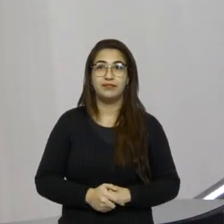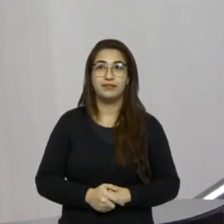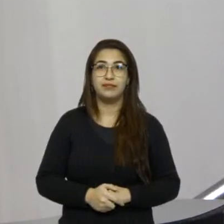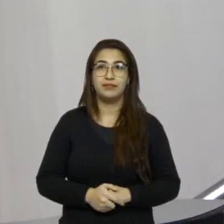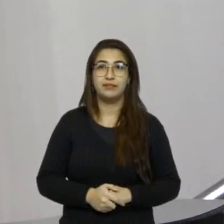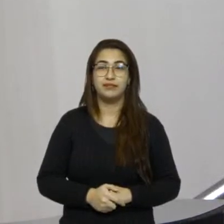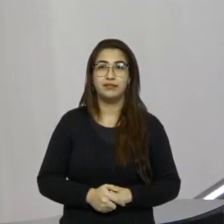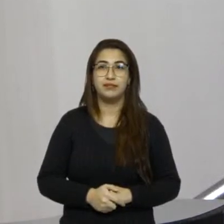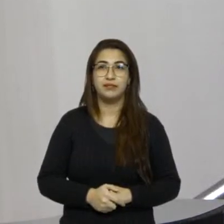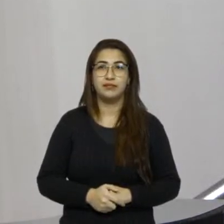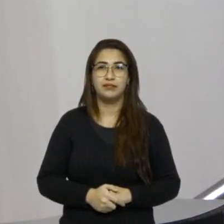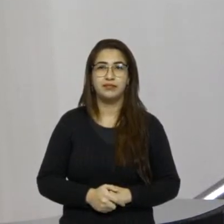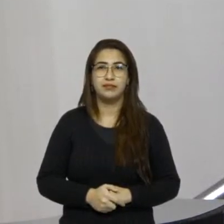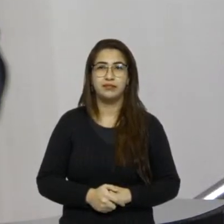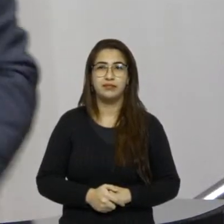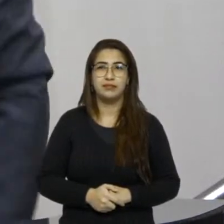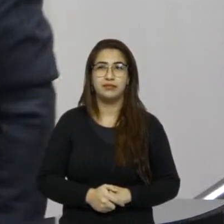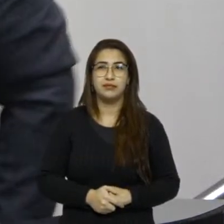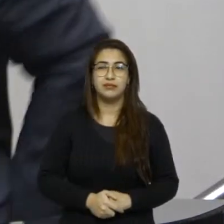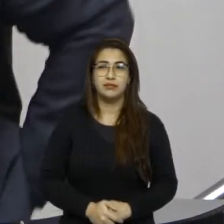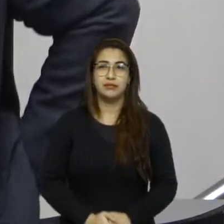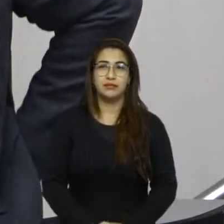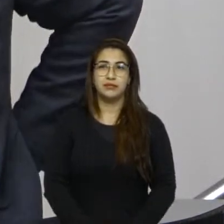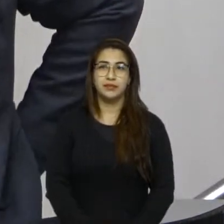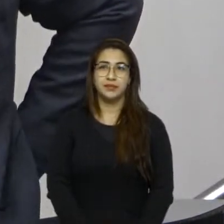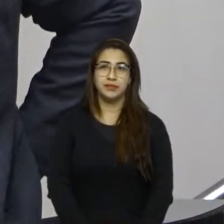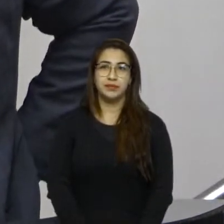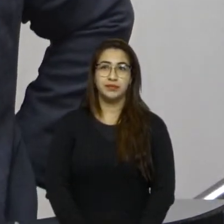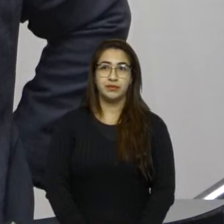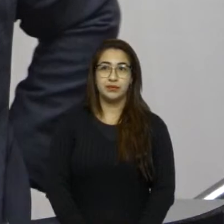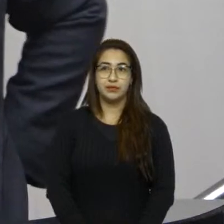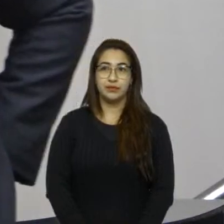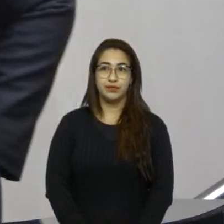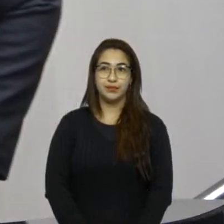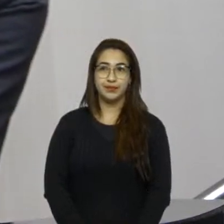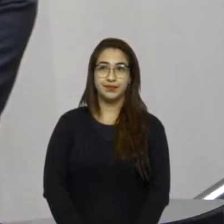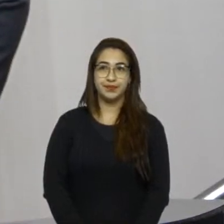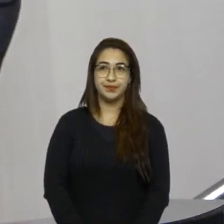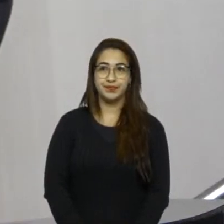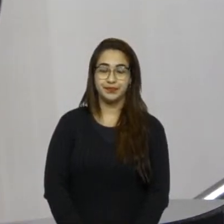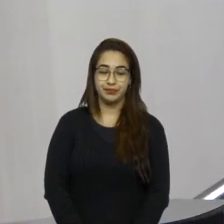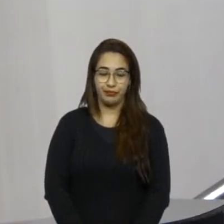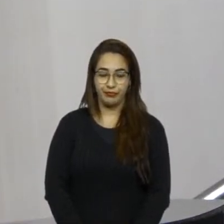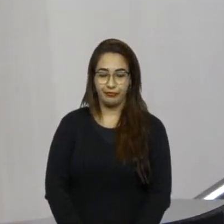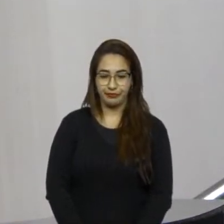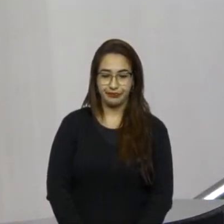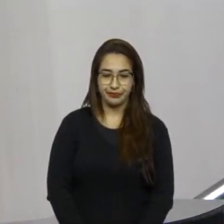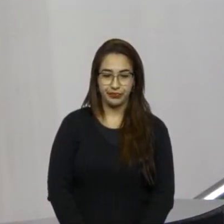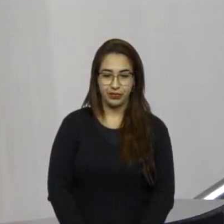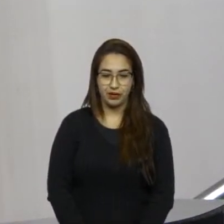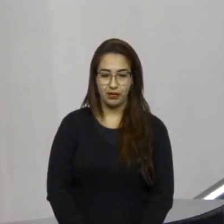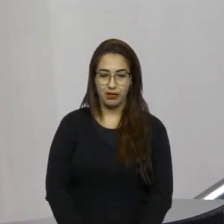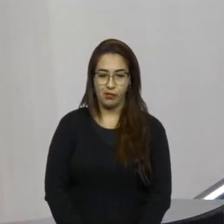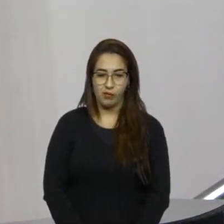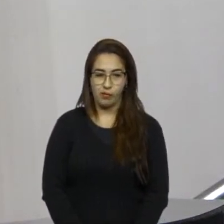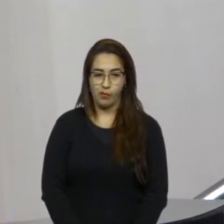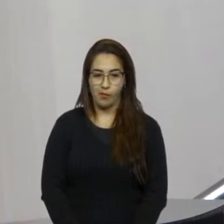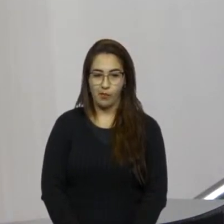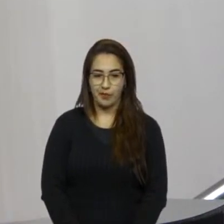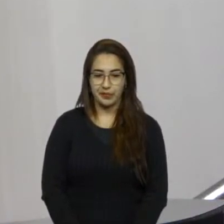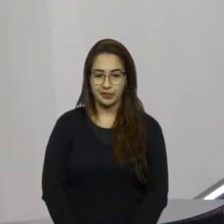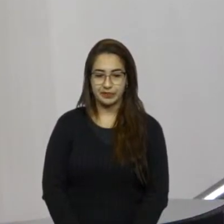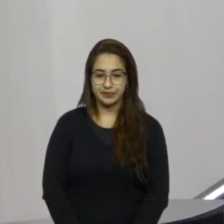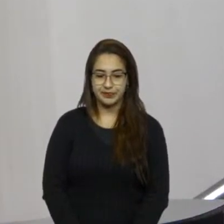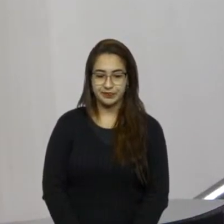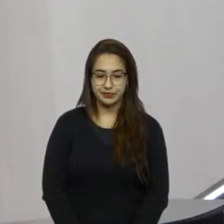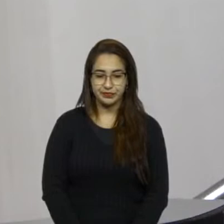dia, deputado. Olha só, o hospital está com a UTI neonatal lotada. Nós estamos com, além desses dois, mais três ou quatro crianças